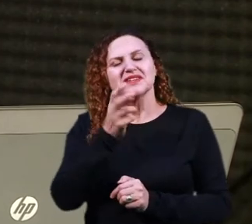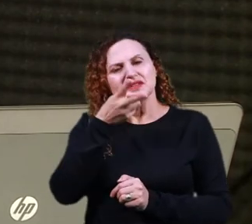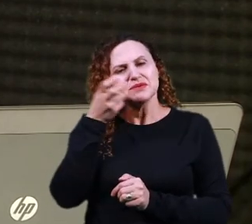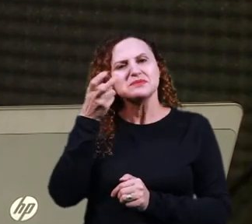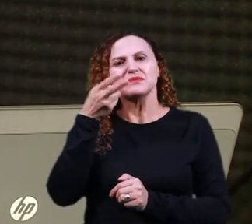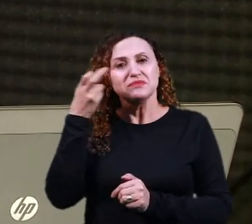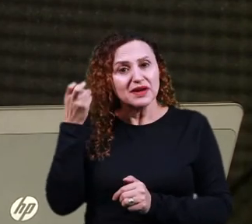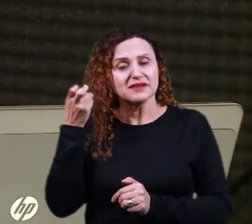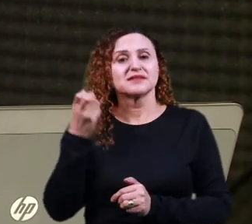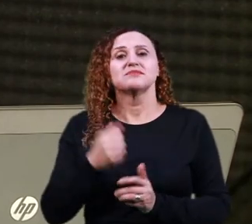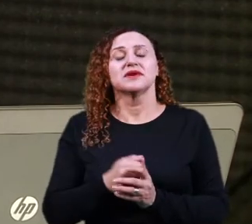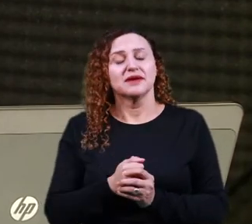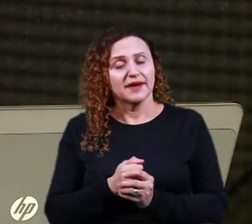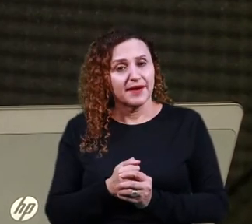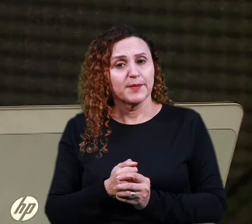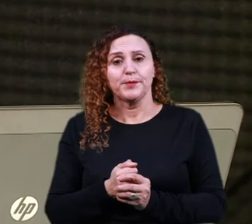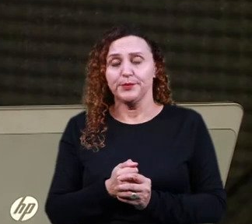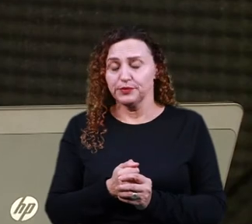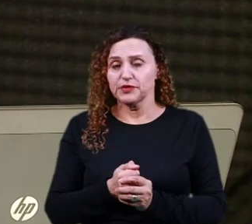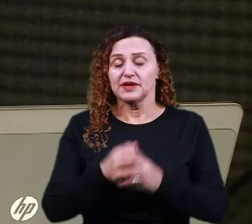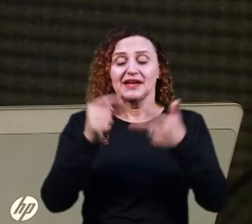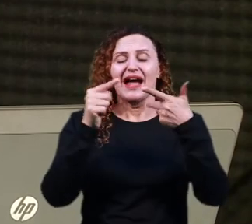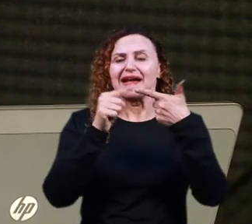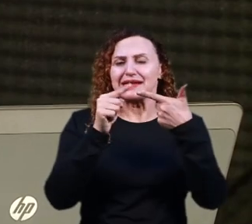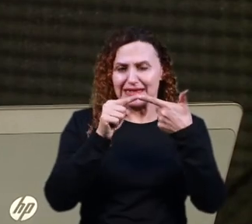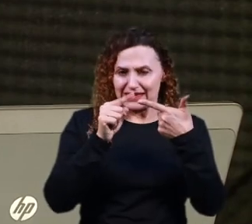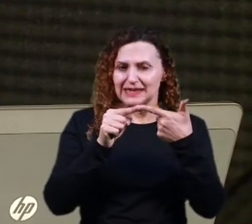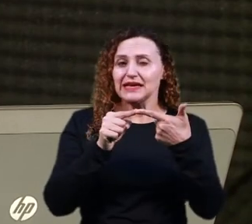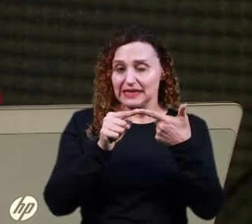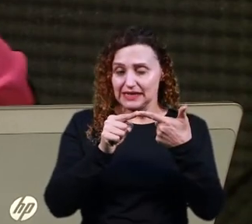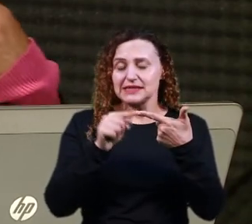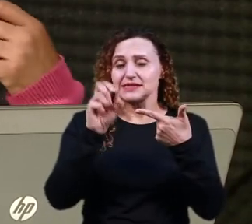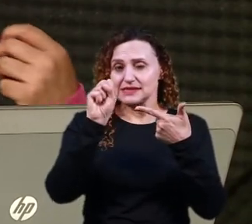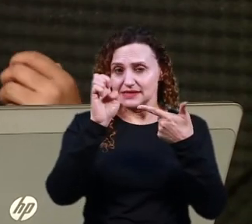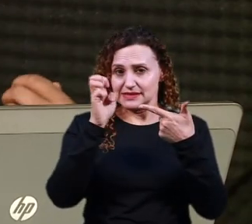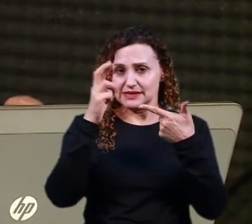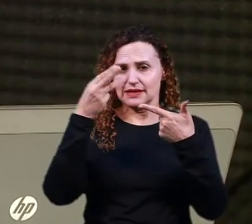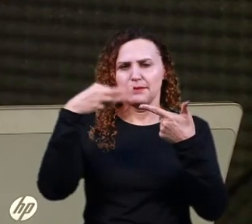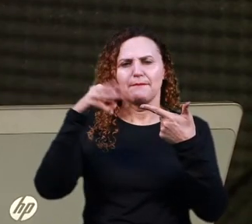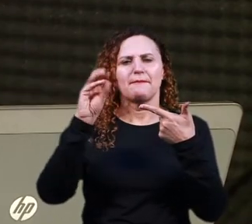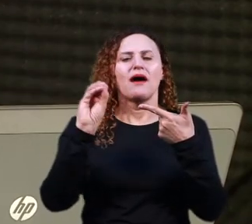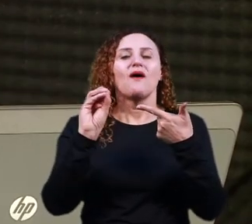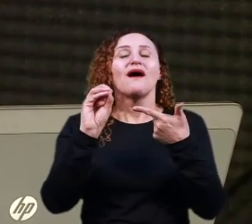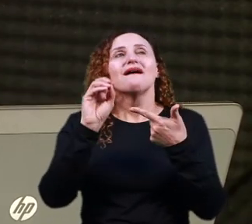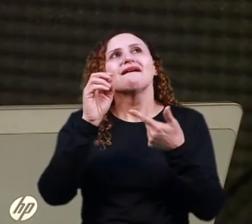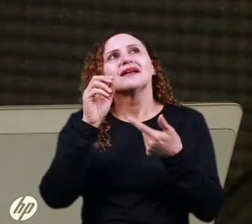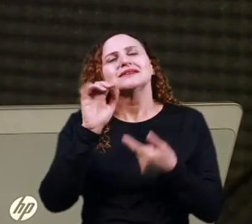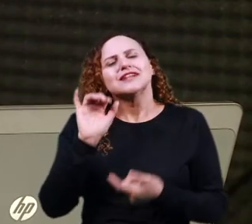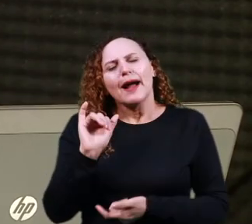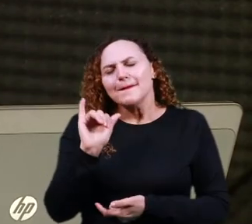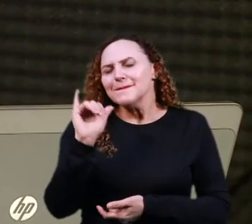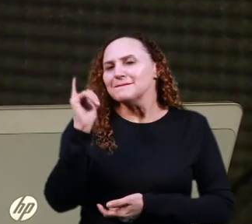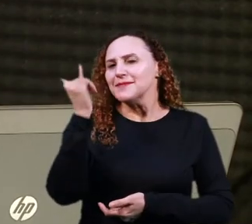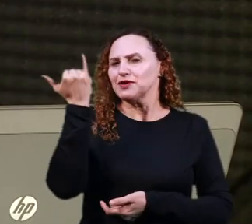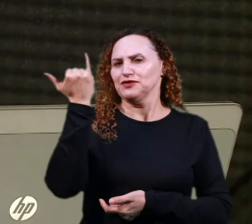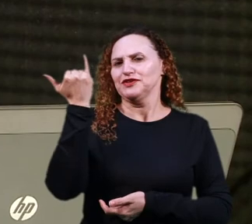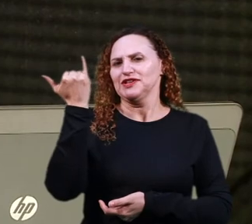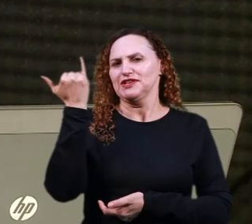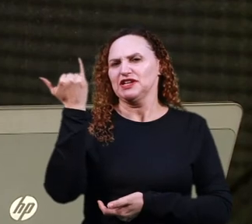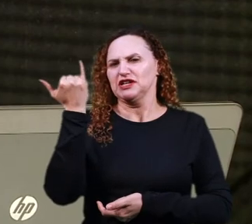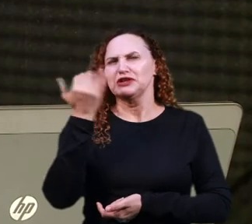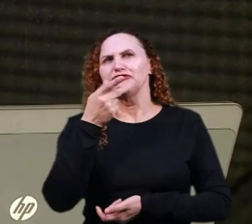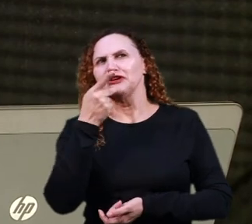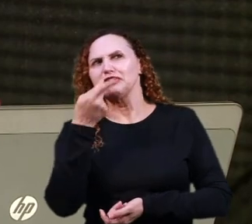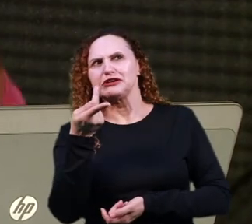ao longo do sermão ao longo do texto é que ele tá aproveitando dizendo que tá